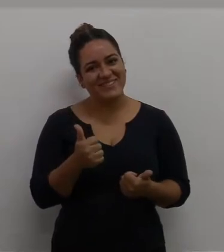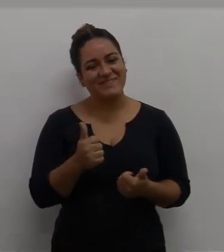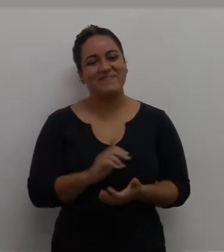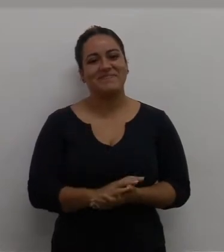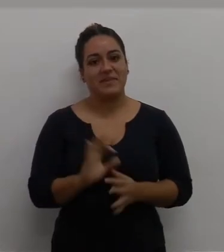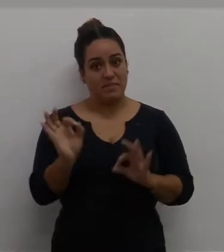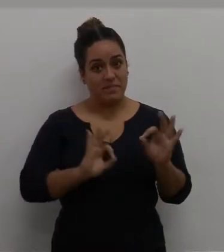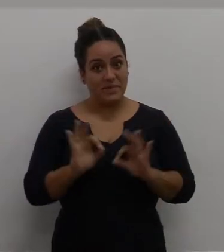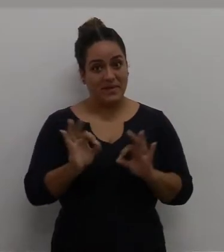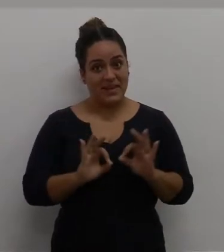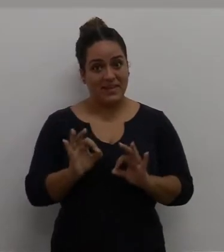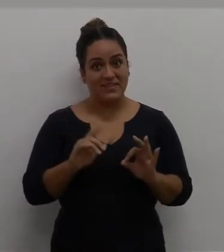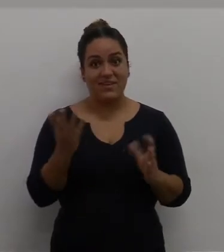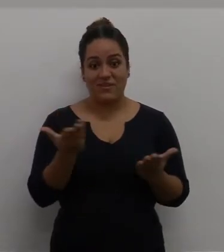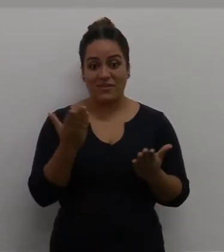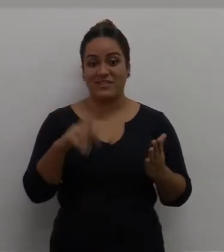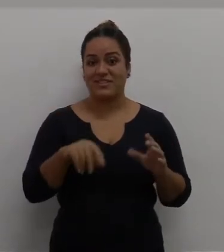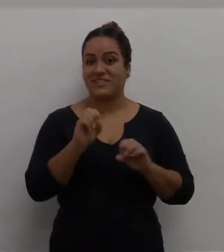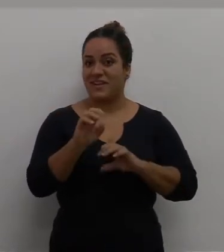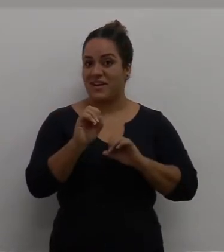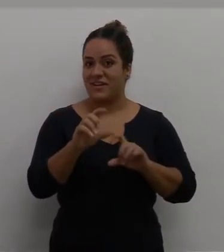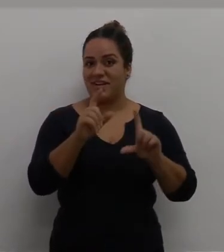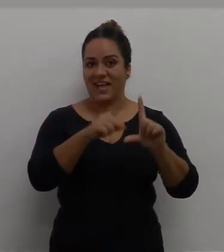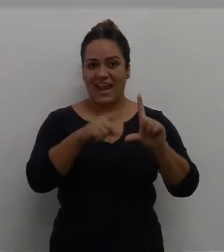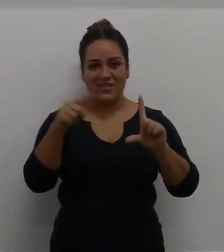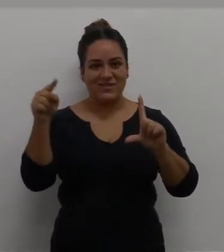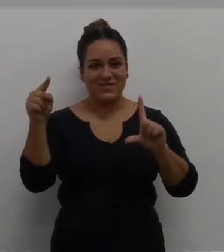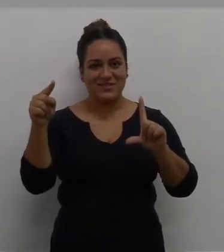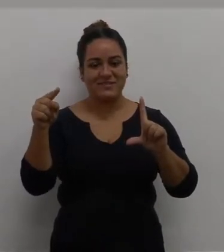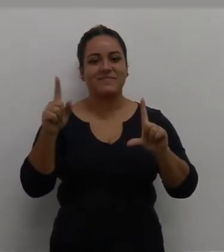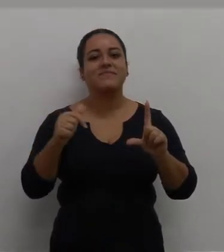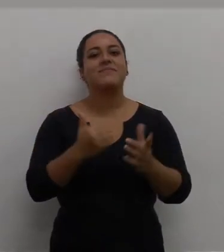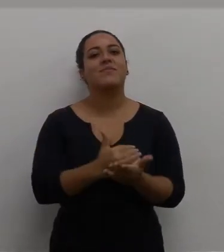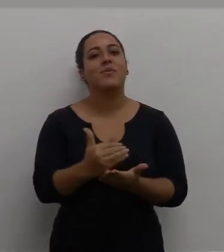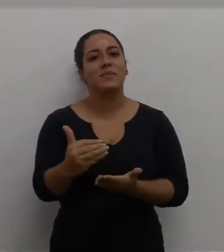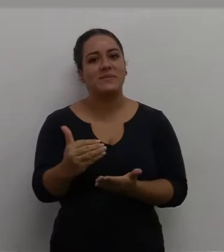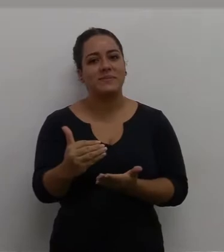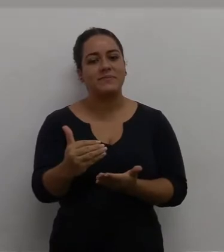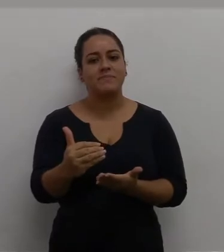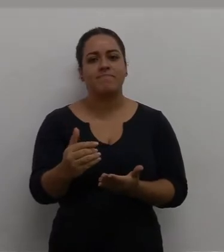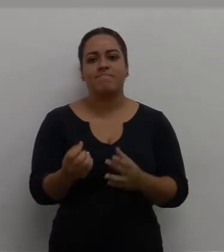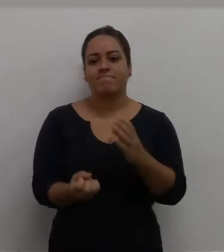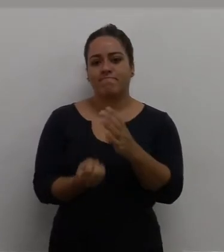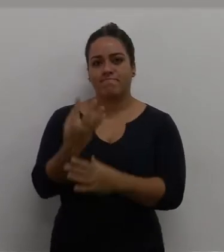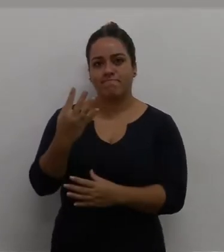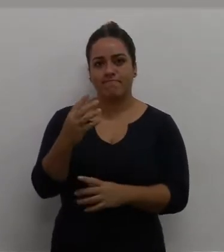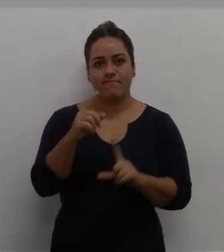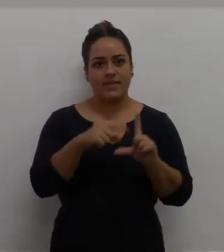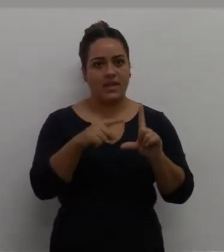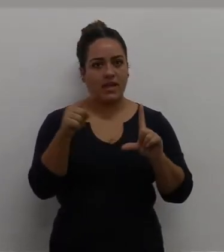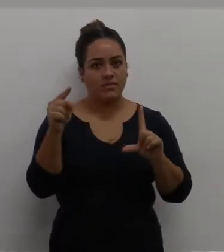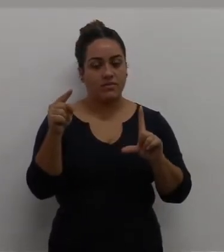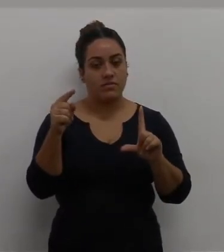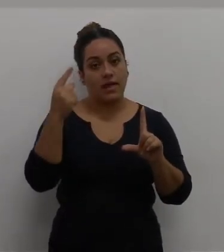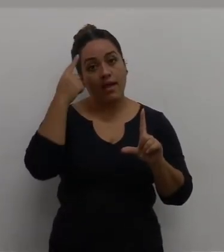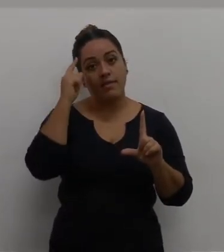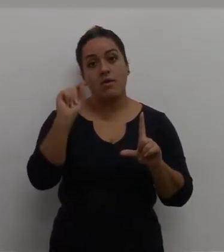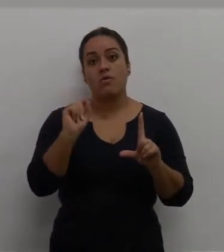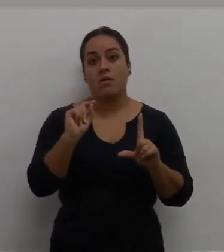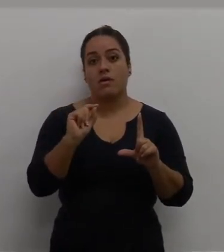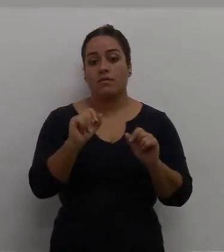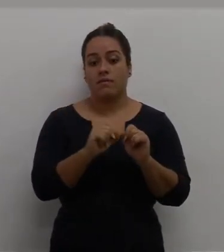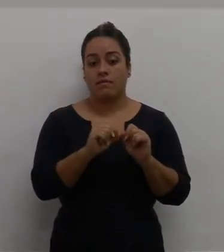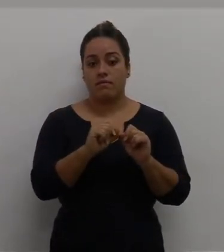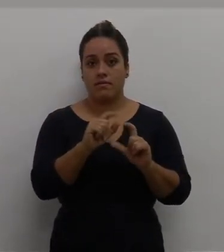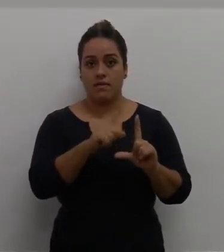Olá pessoal, preparados para a aula de gráficos? Vamos lá então, vamos começando aqui a produzir um gráfico. A ideia